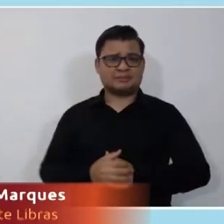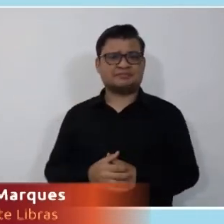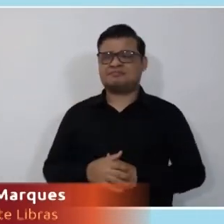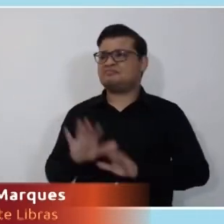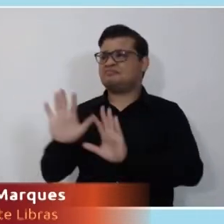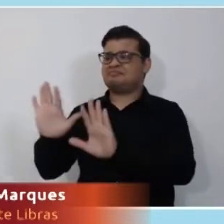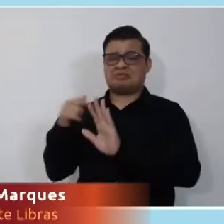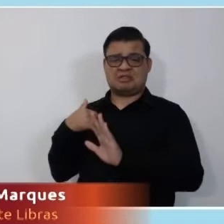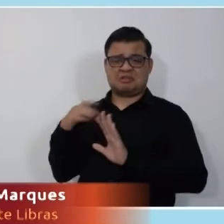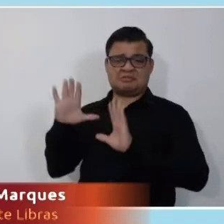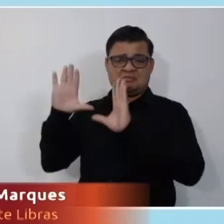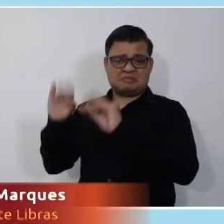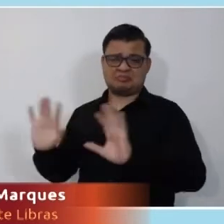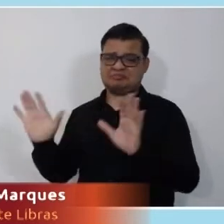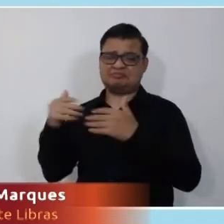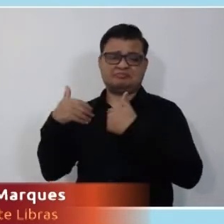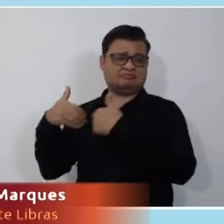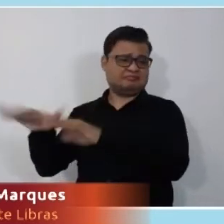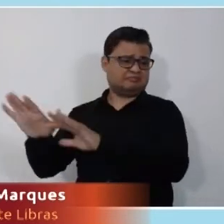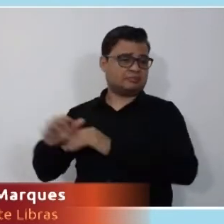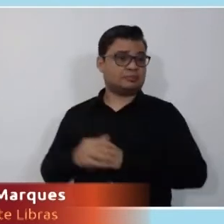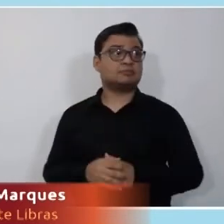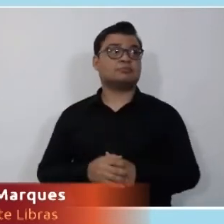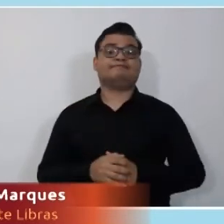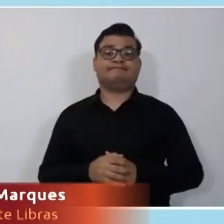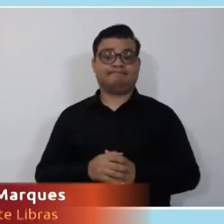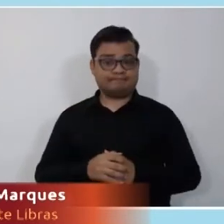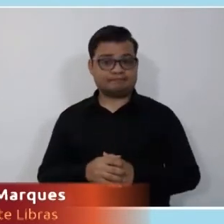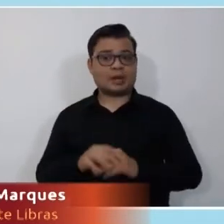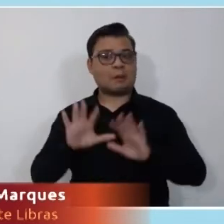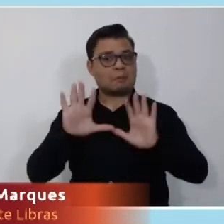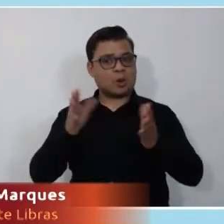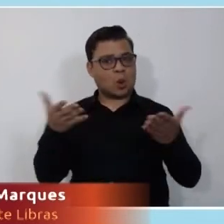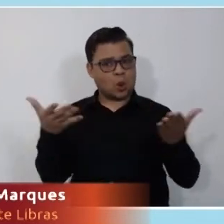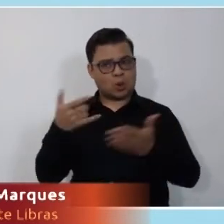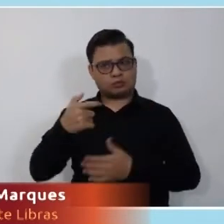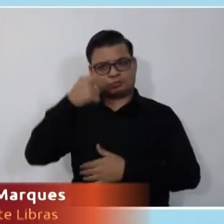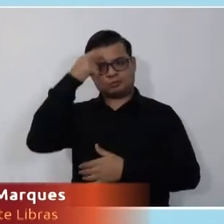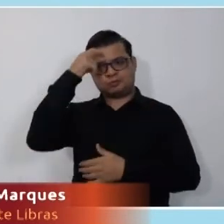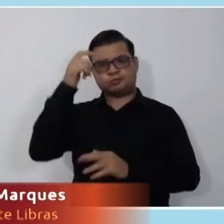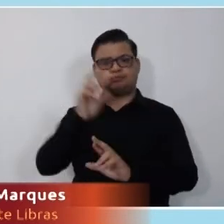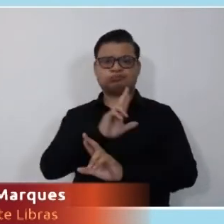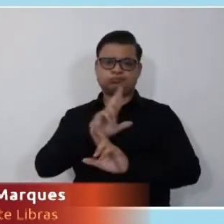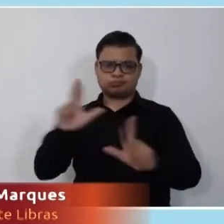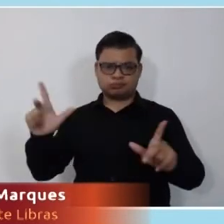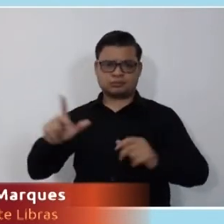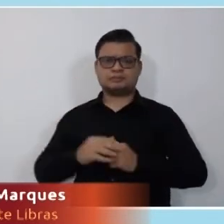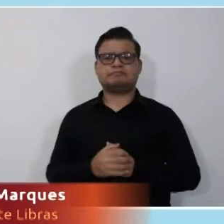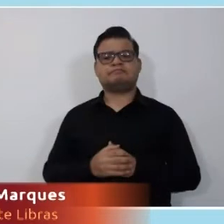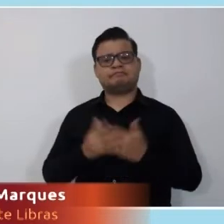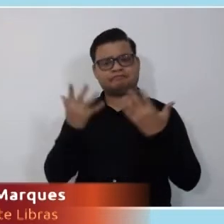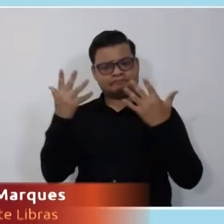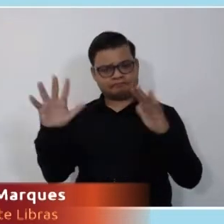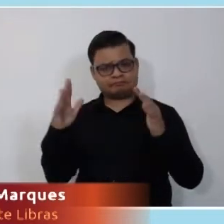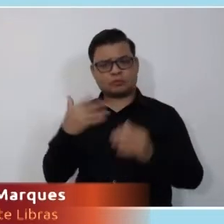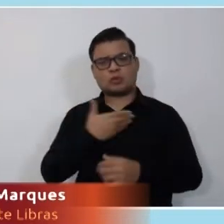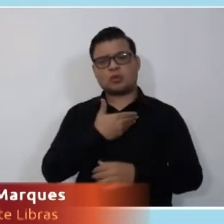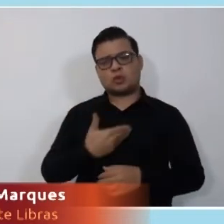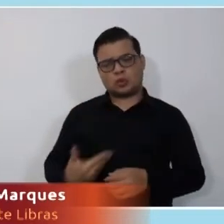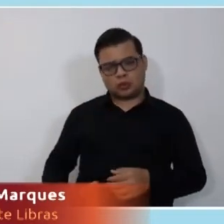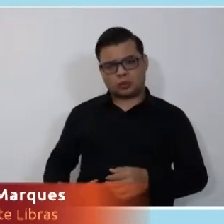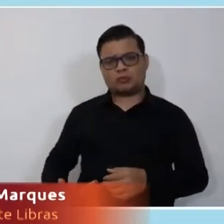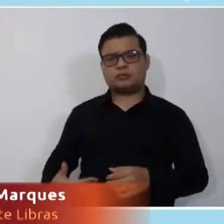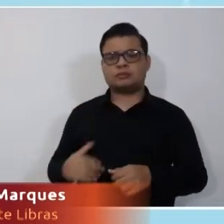lá e não resolve. Hoje, há um posicionamento bastante diferenciado, elogiável. Tanto o governo do Estado quanto a Prefeitura